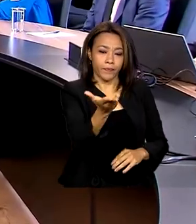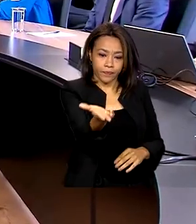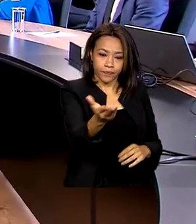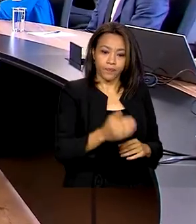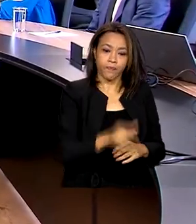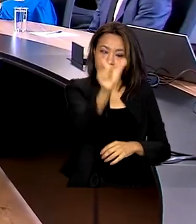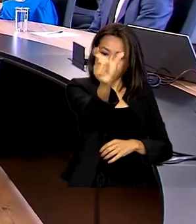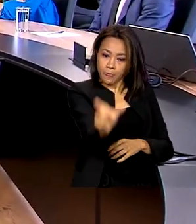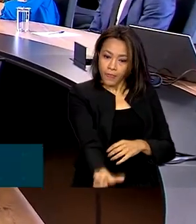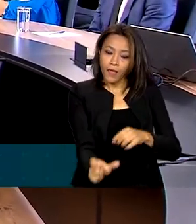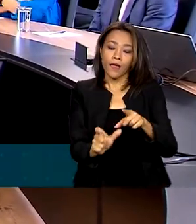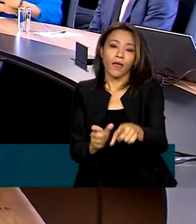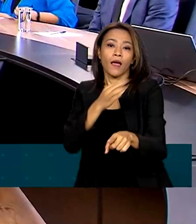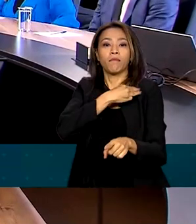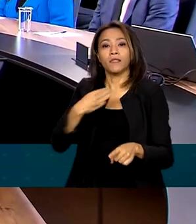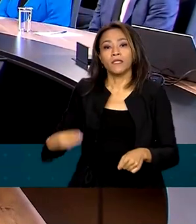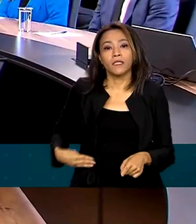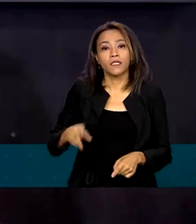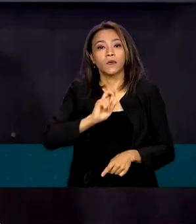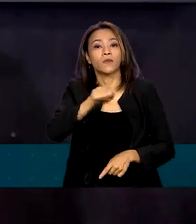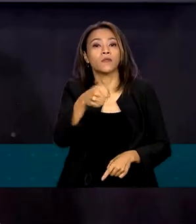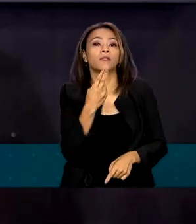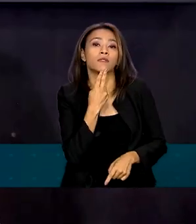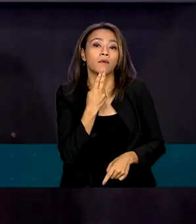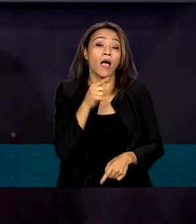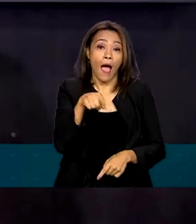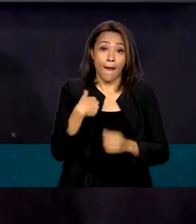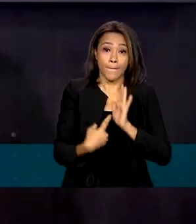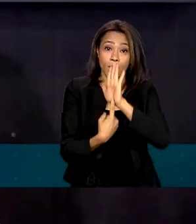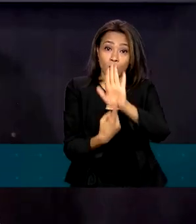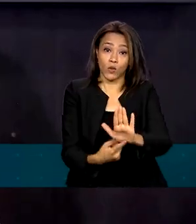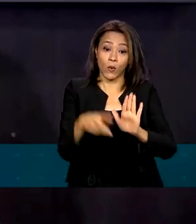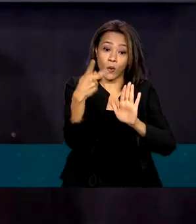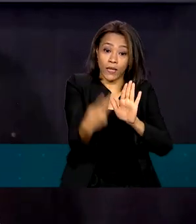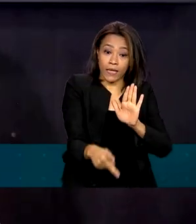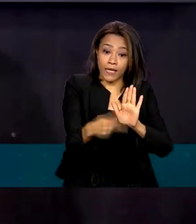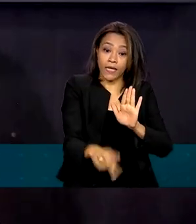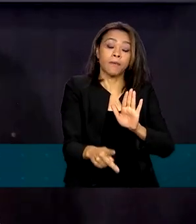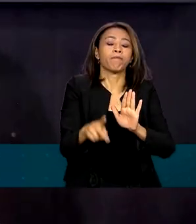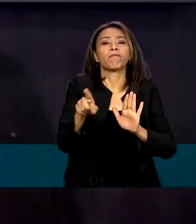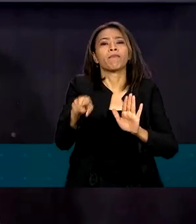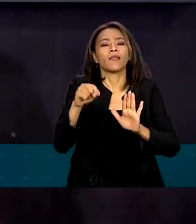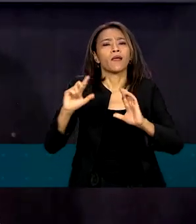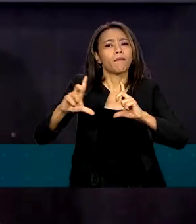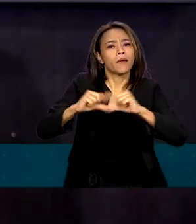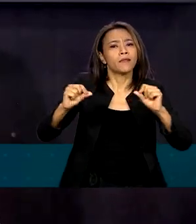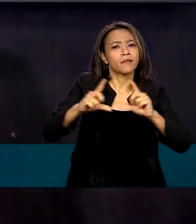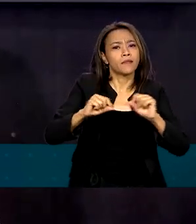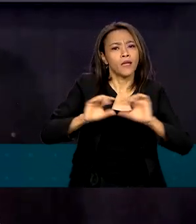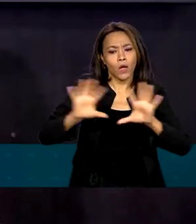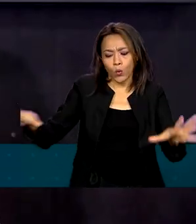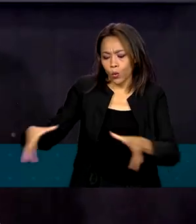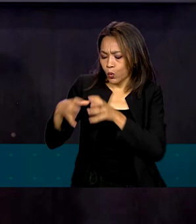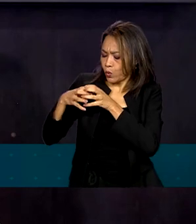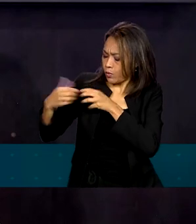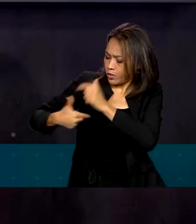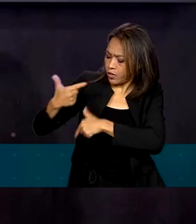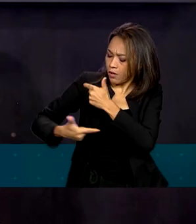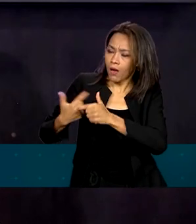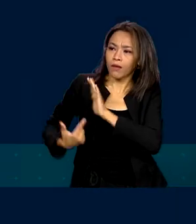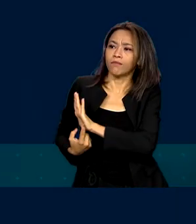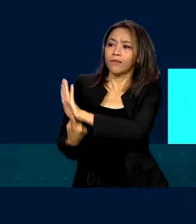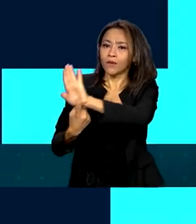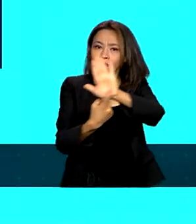ministra do planejamento e orçamento Simone débit apresentou em Brasília a equipe que está à frente das principais secretarias que formam